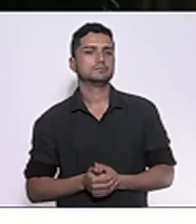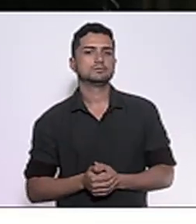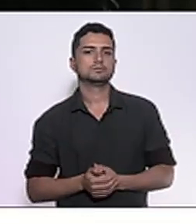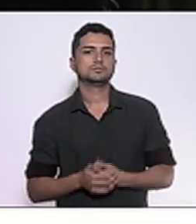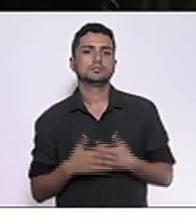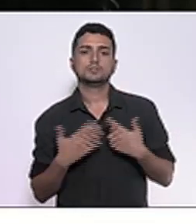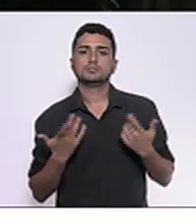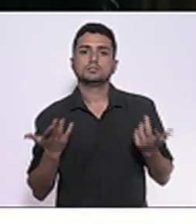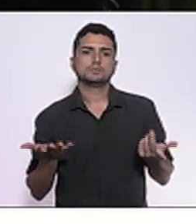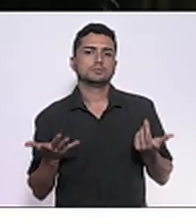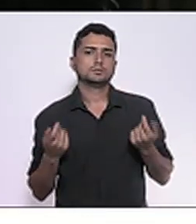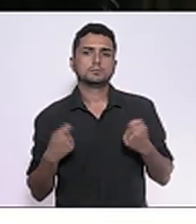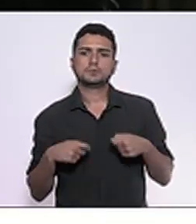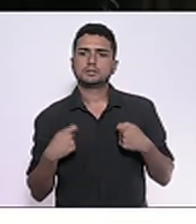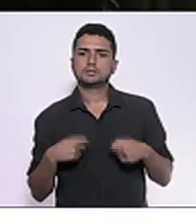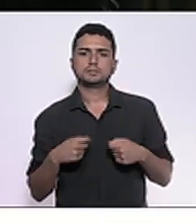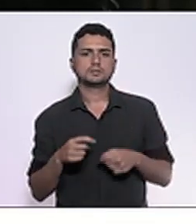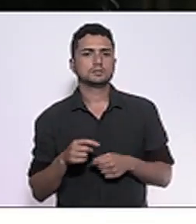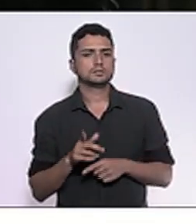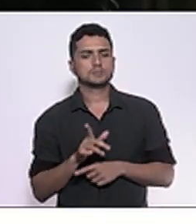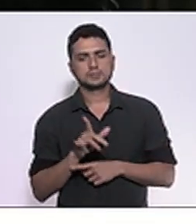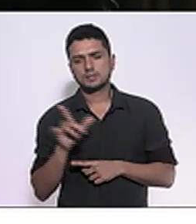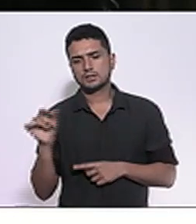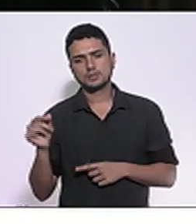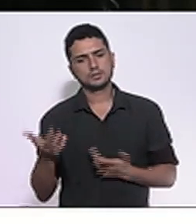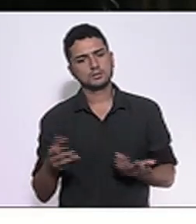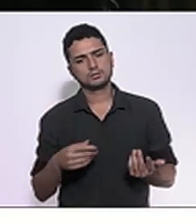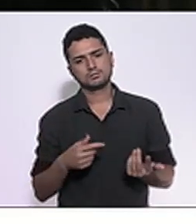Então a gente tem que sair desse nó.